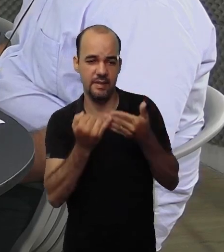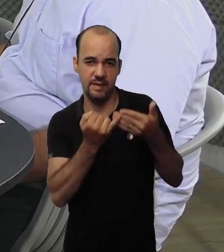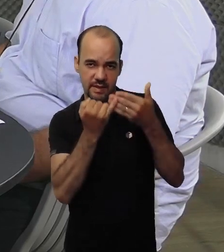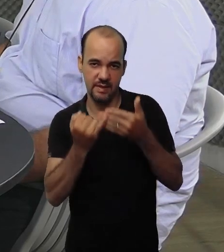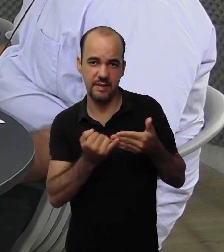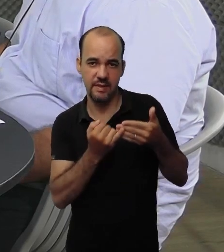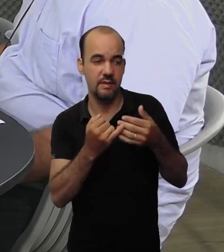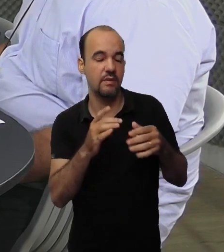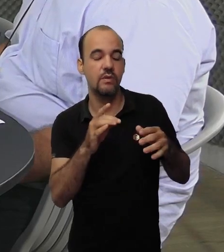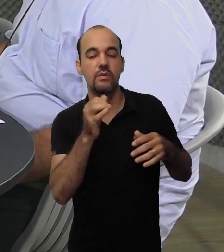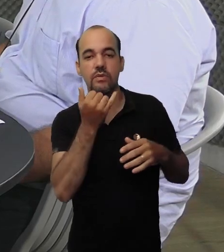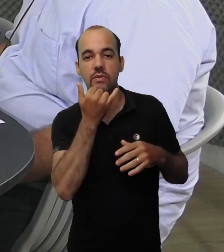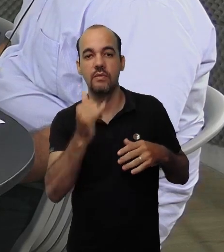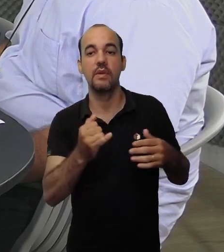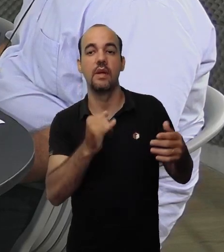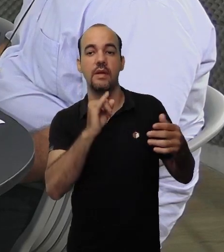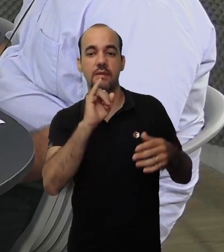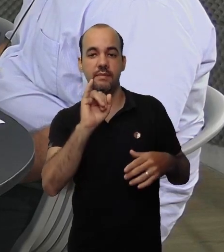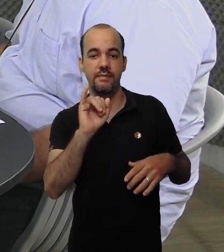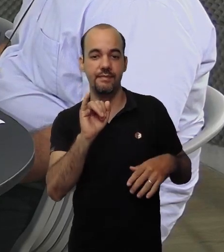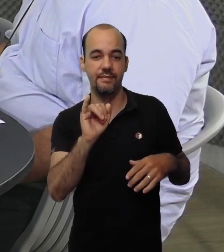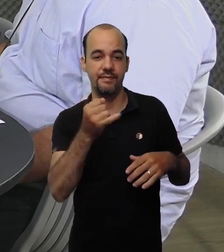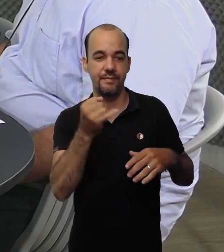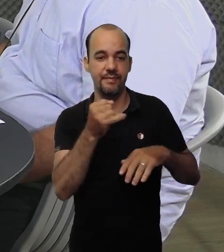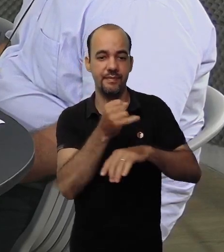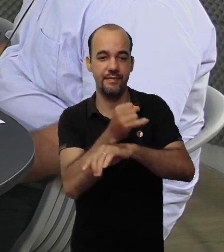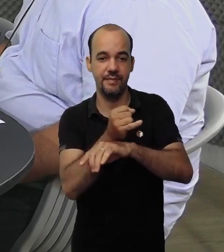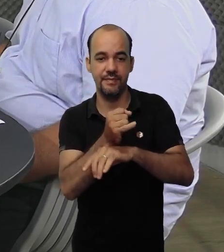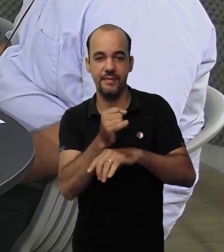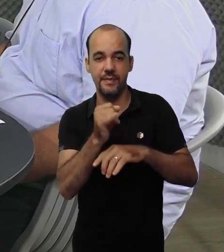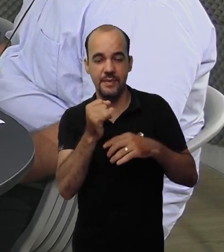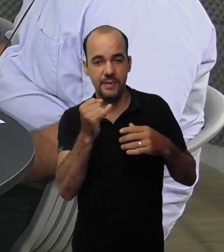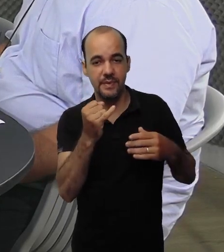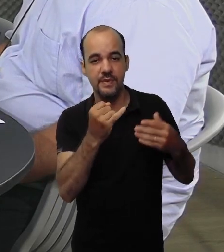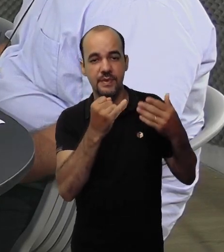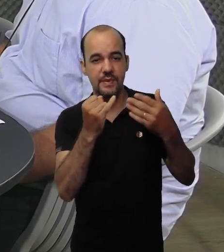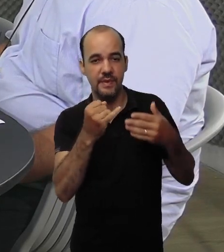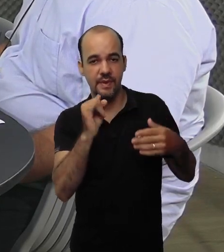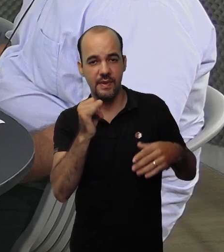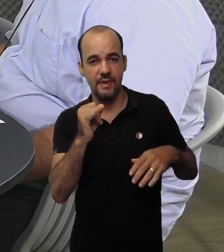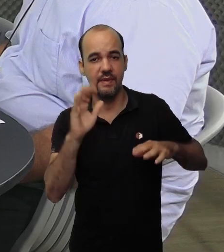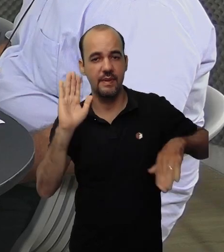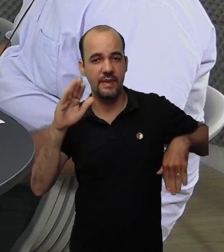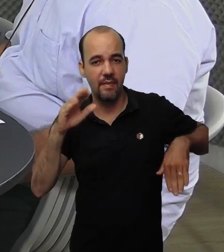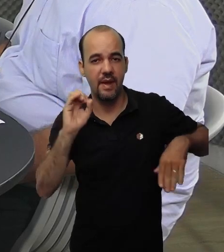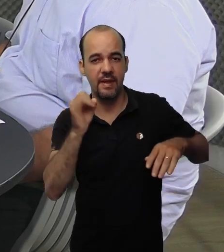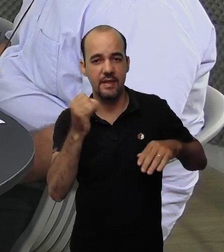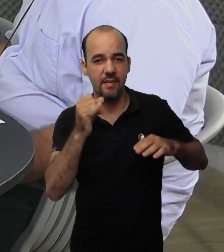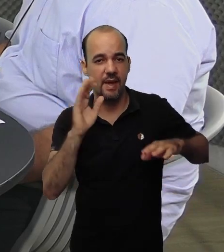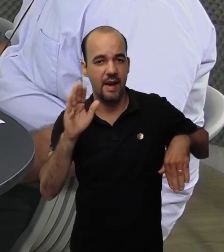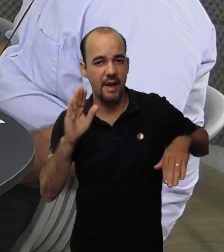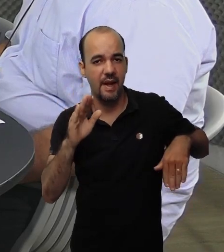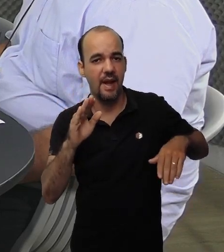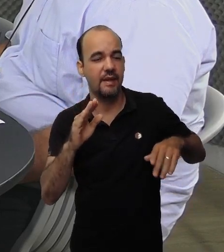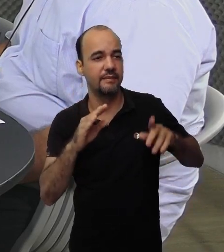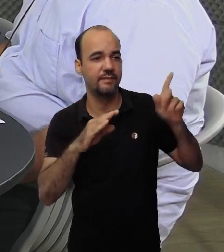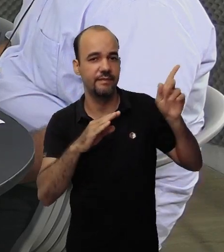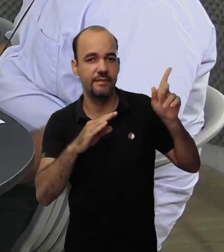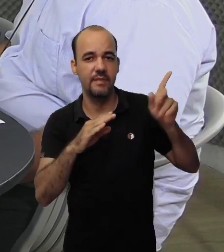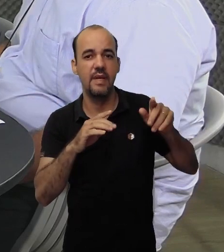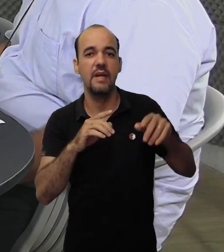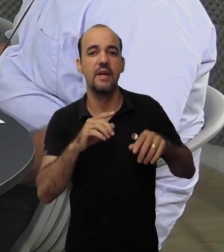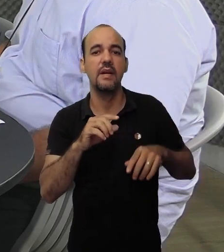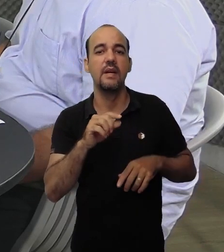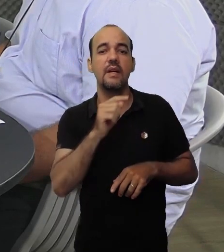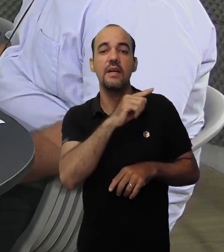uma certidão lá, né, de tempo e tal. E eu fiquei feliz, não sei se ela tá lá ainda. A Lana, ela foi minha aluna